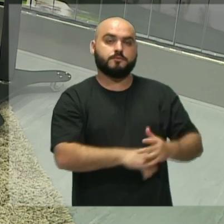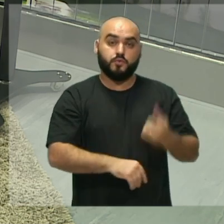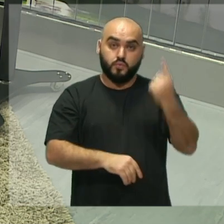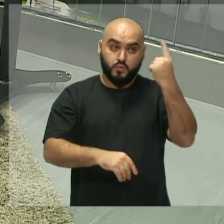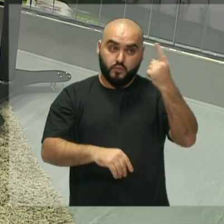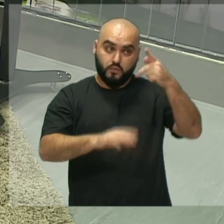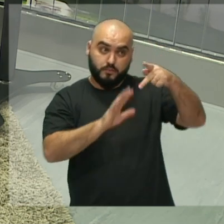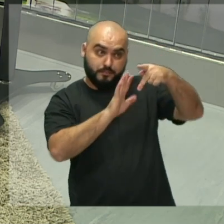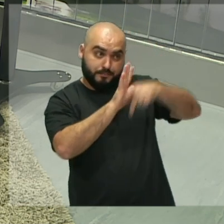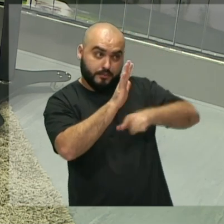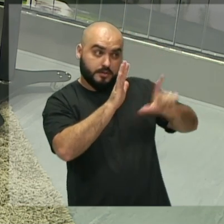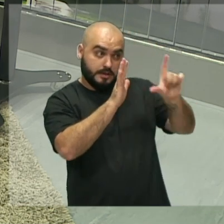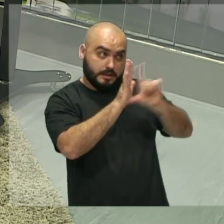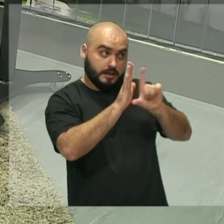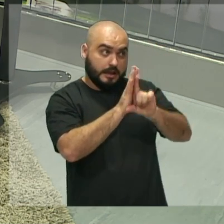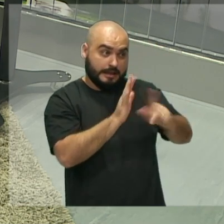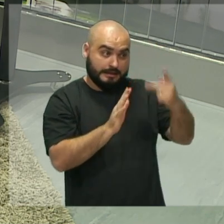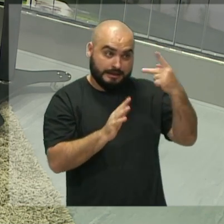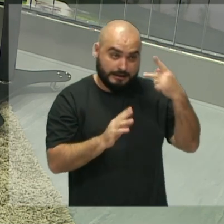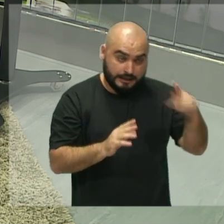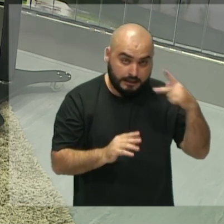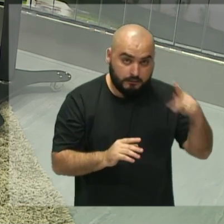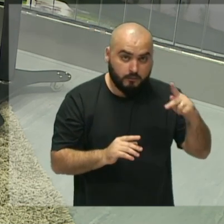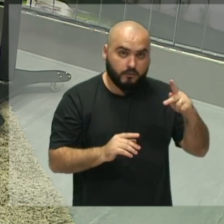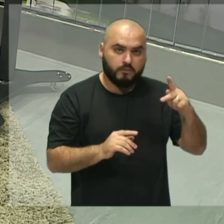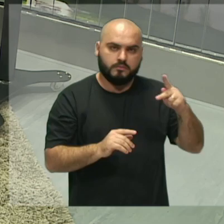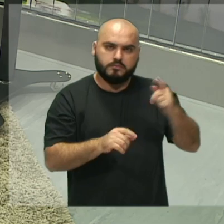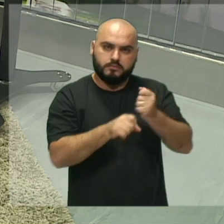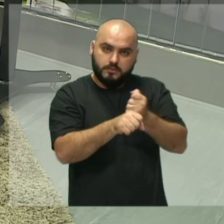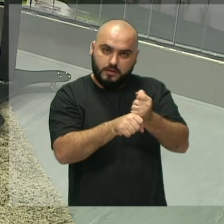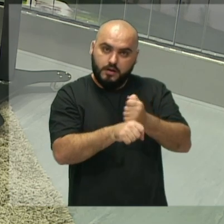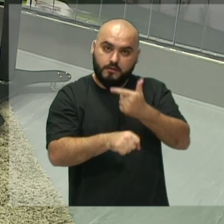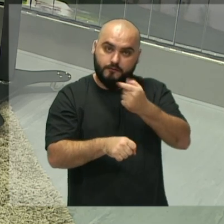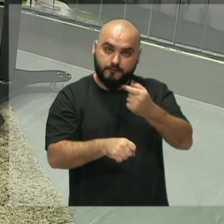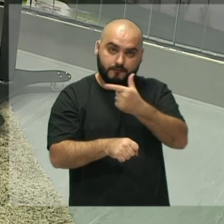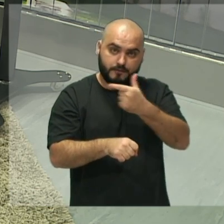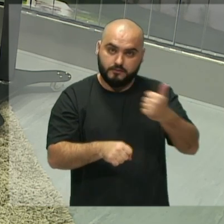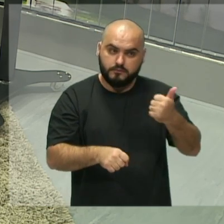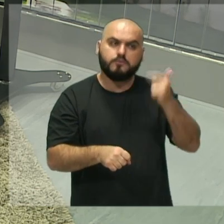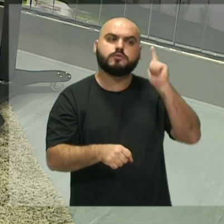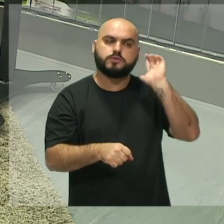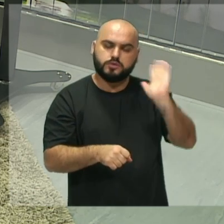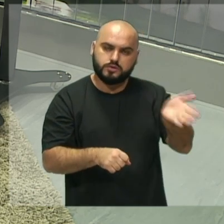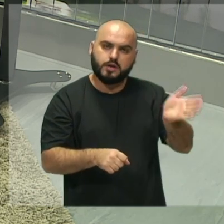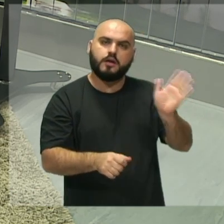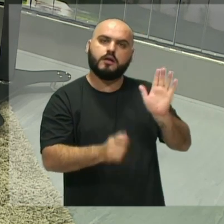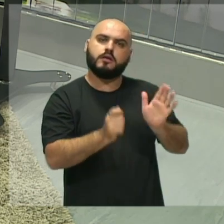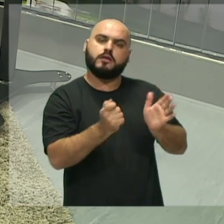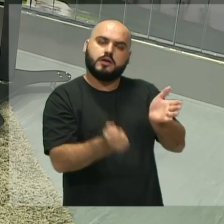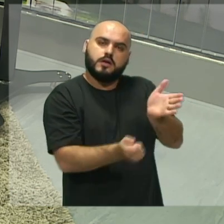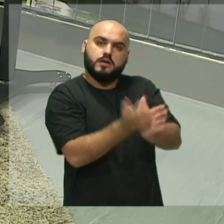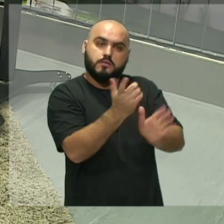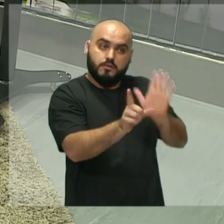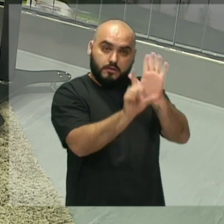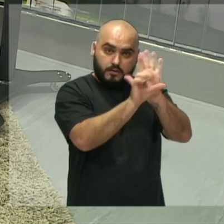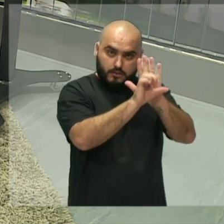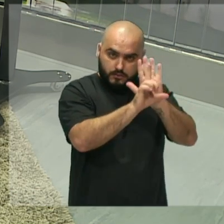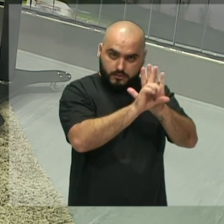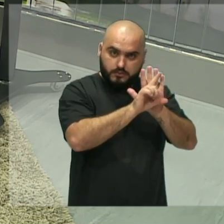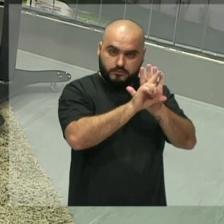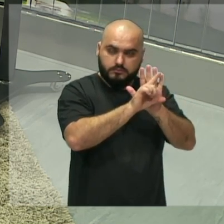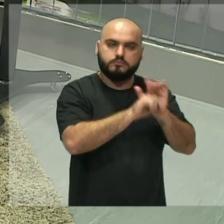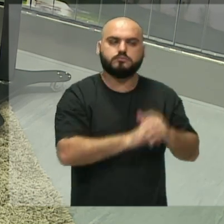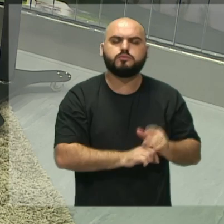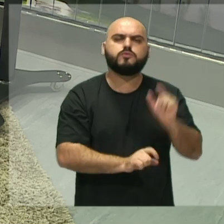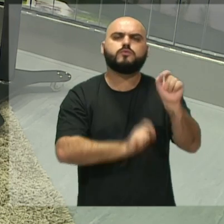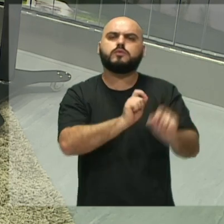de 2021 foi sancionado ainda no começo do ano e ele altera, né,